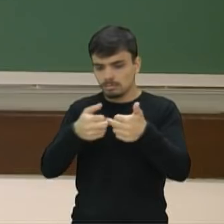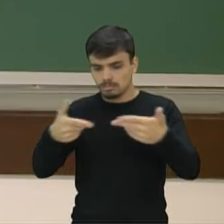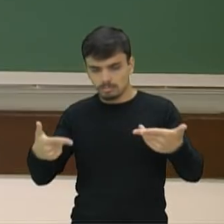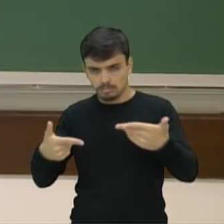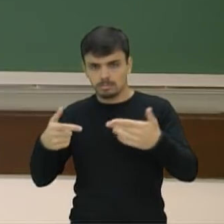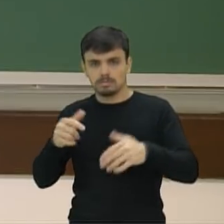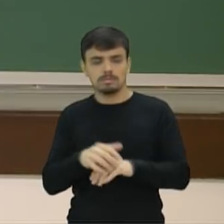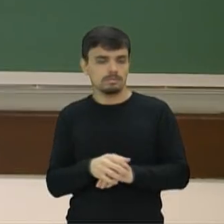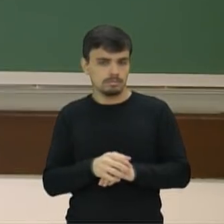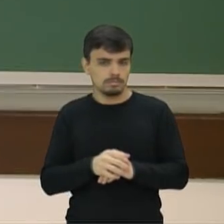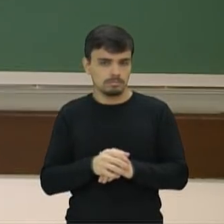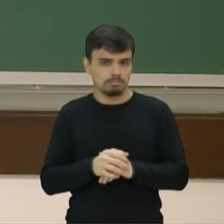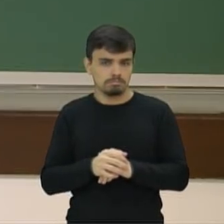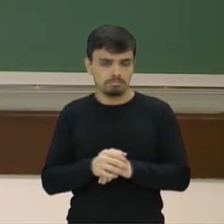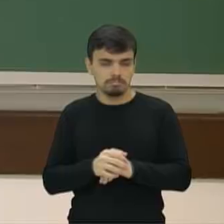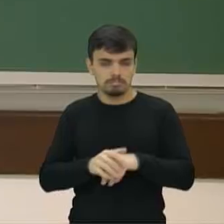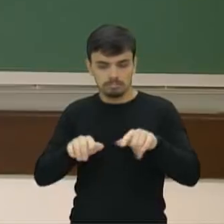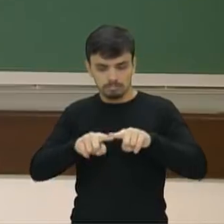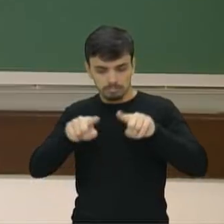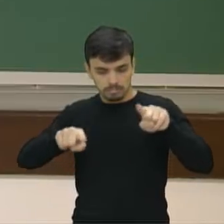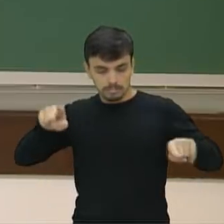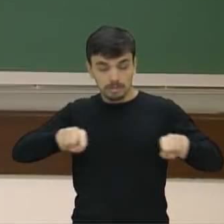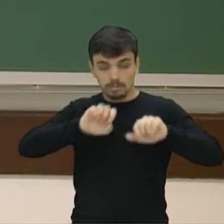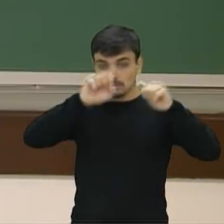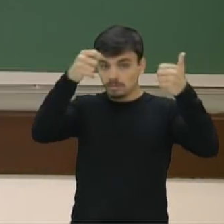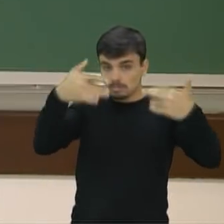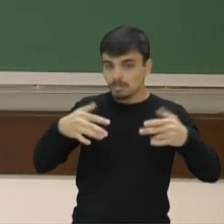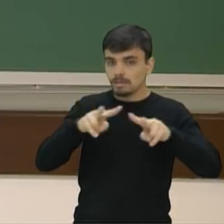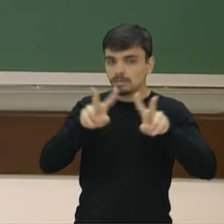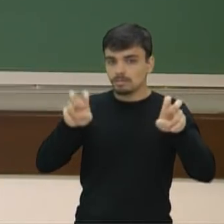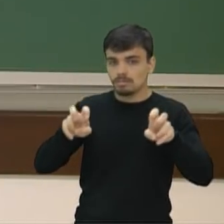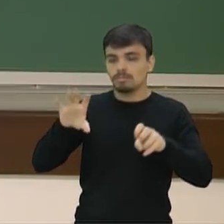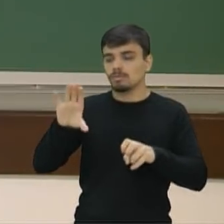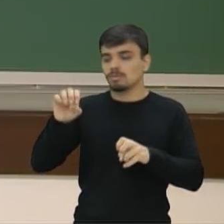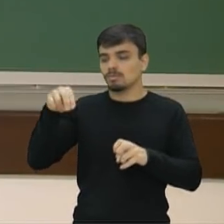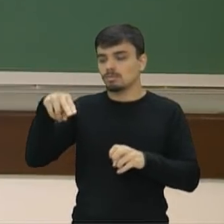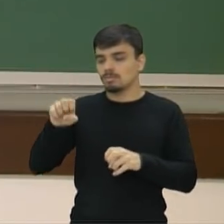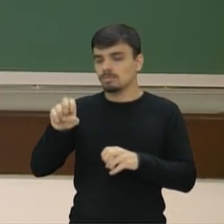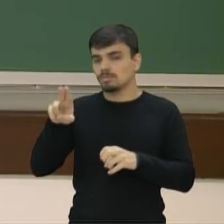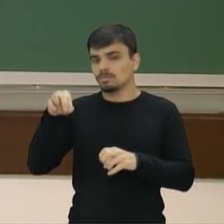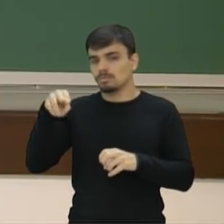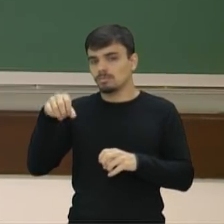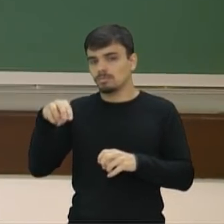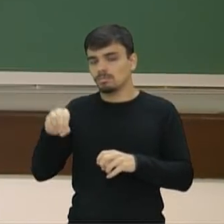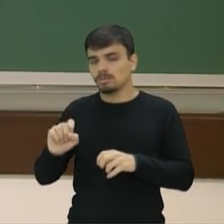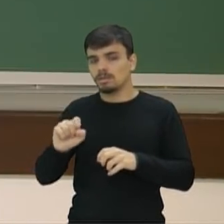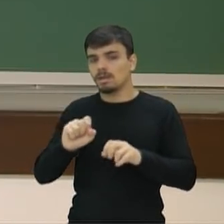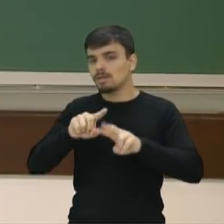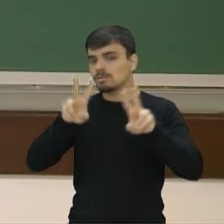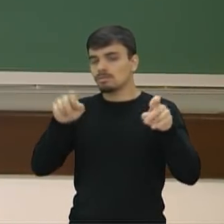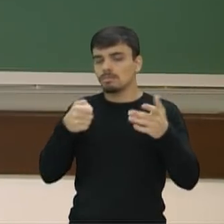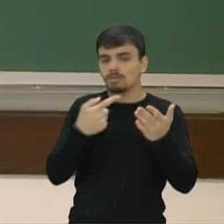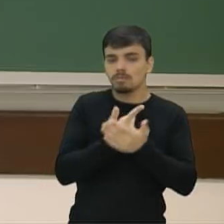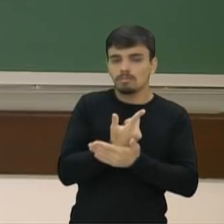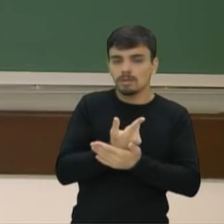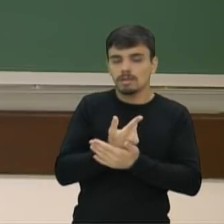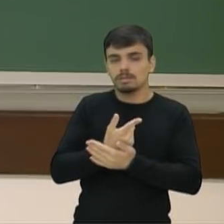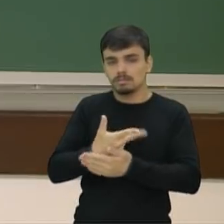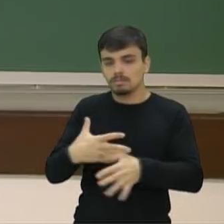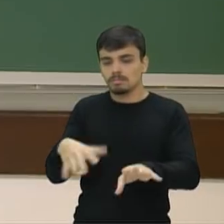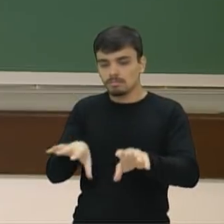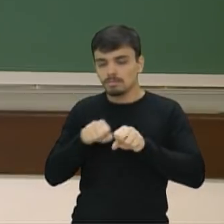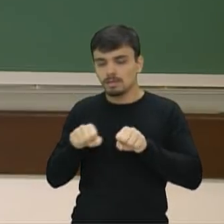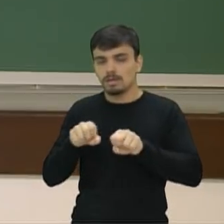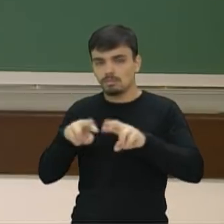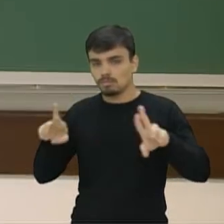quando a gente está falando do consumismo, a gente está falando do ato de comprar, de adquirir coisas sem necessidade, e muitas dessas